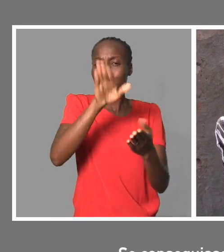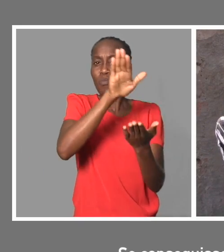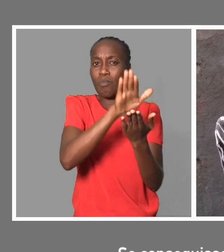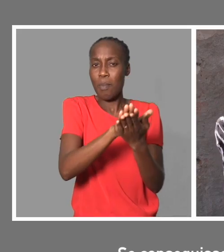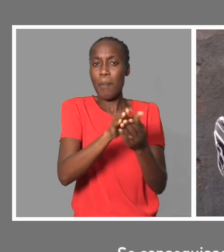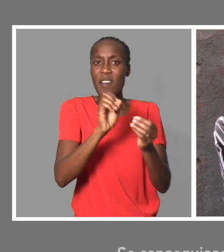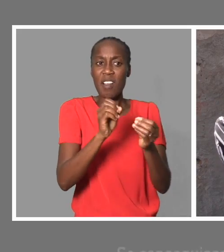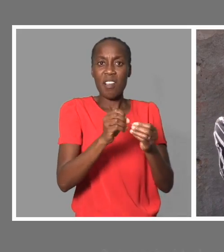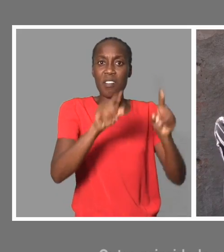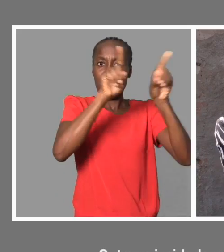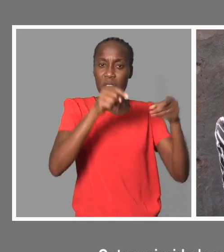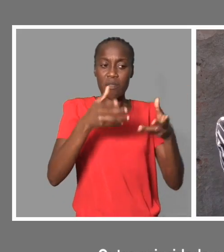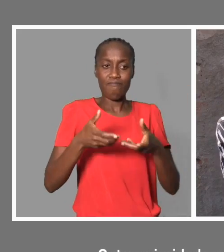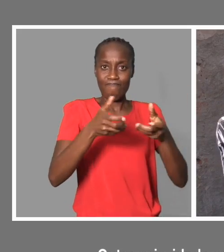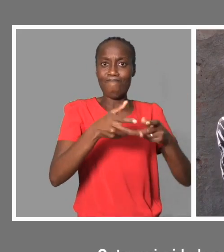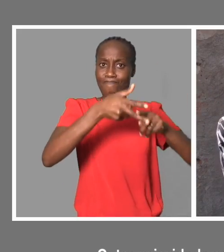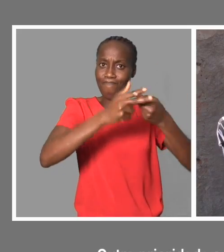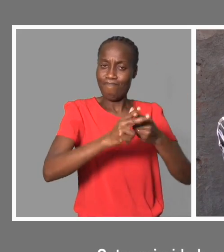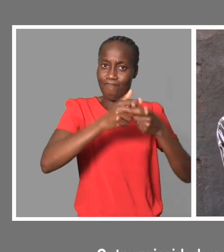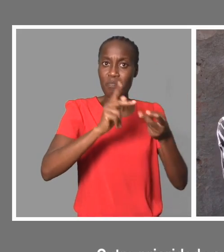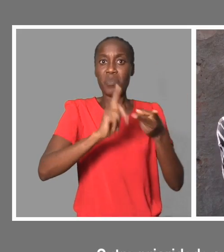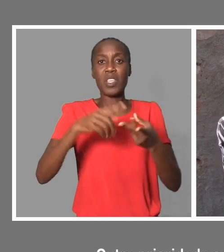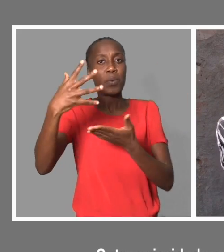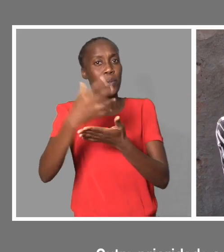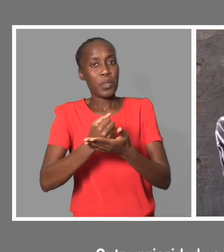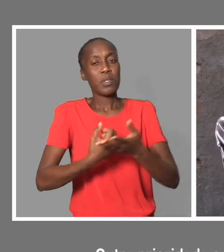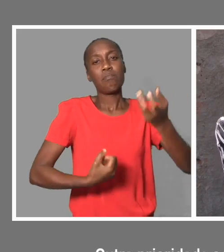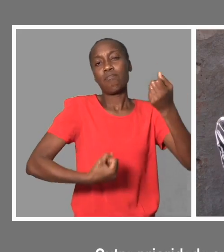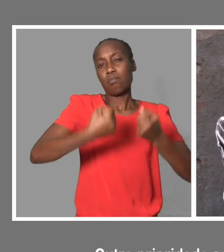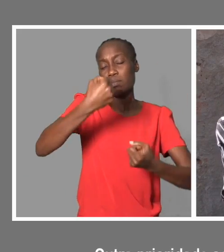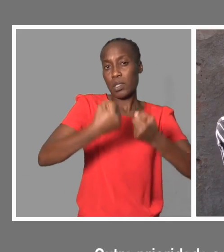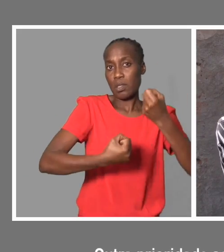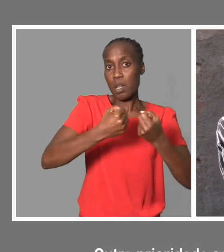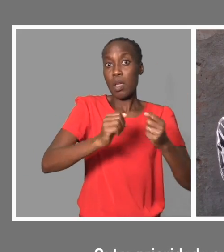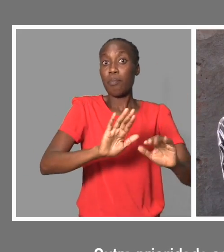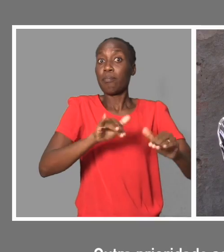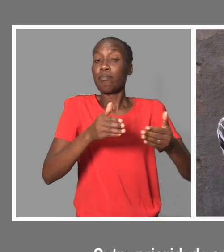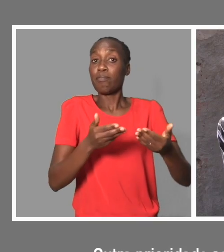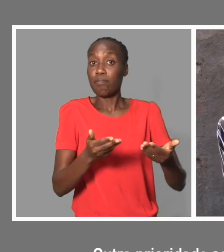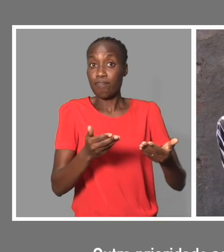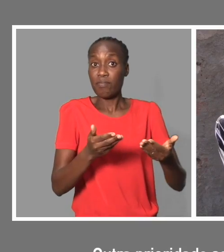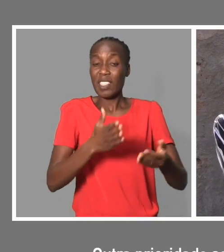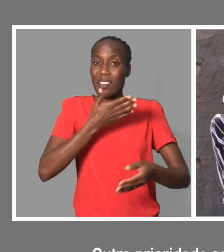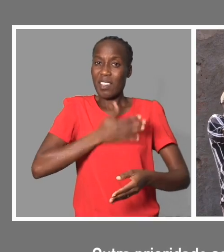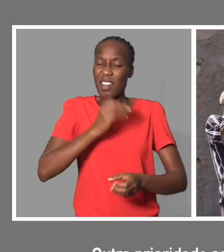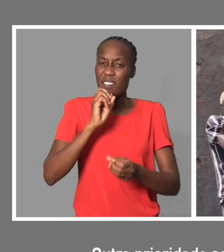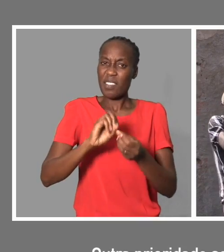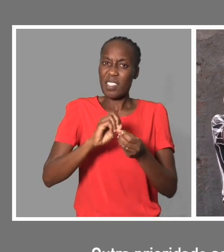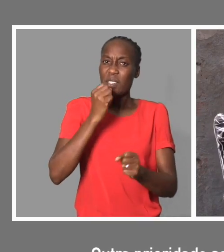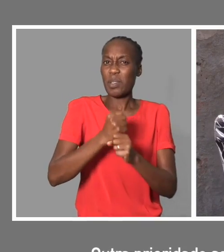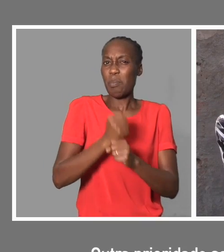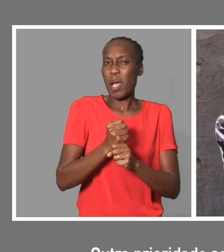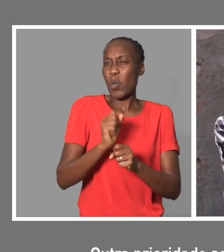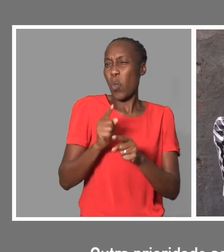seria muito bom. Outra prioridade seria um meio de transporte para situações em que tenha de